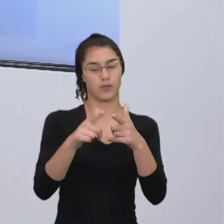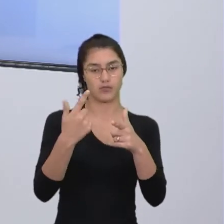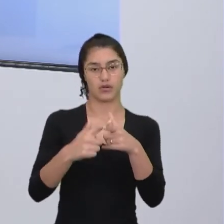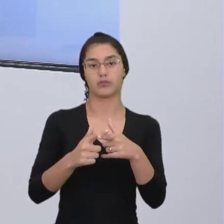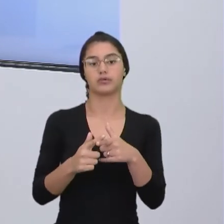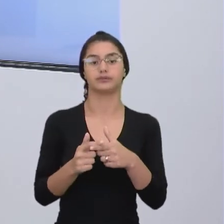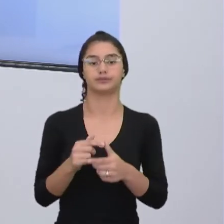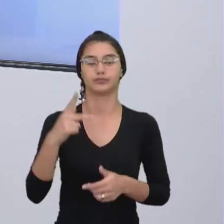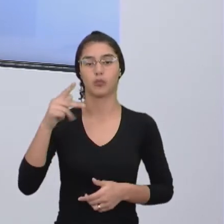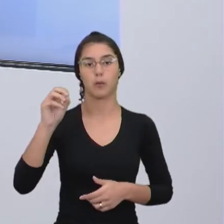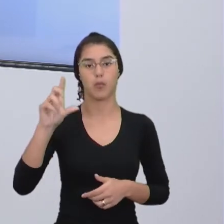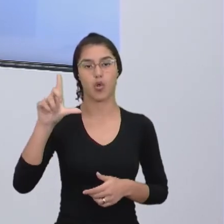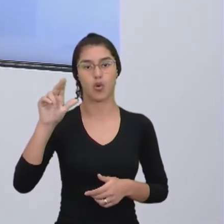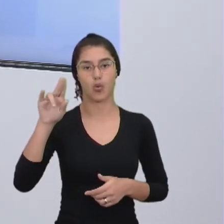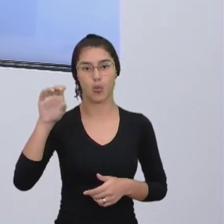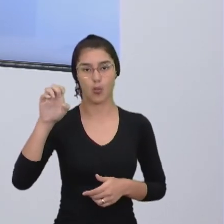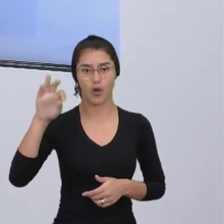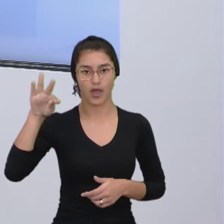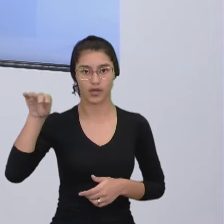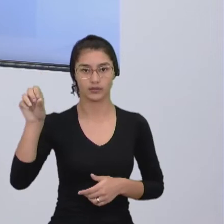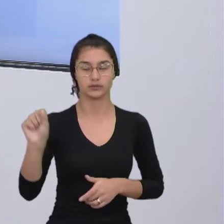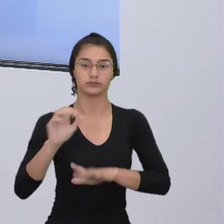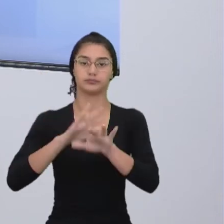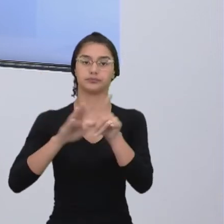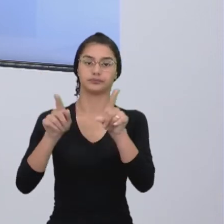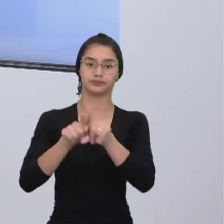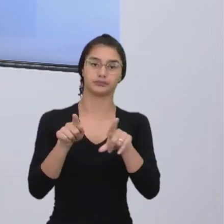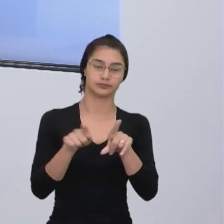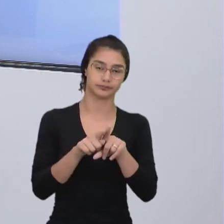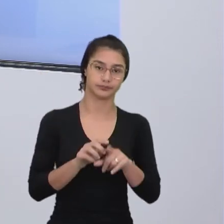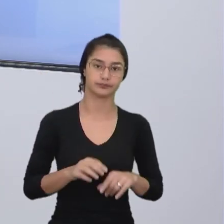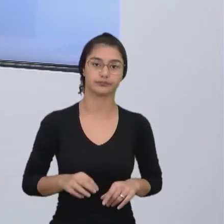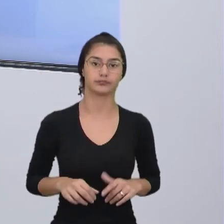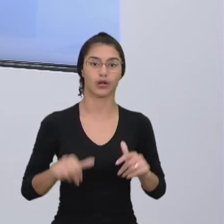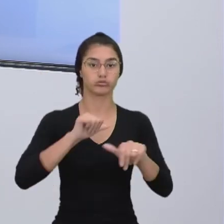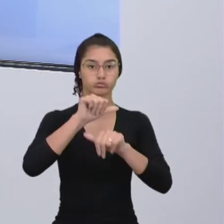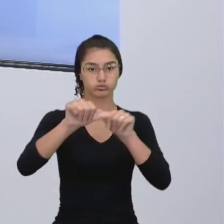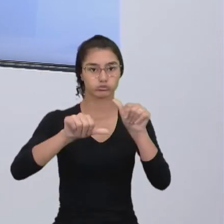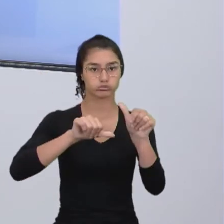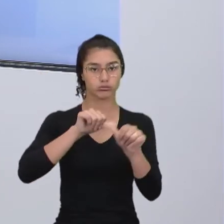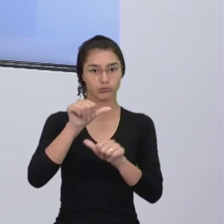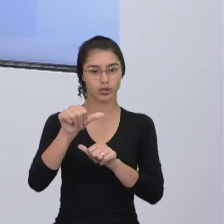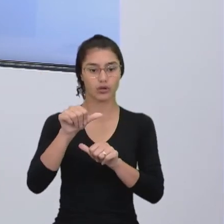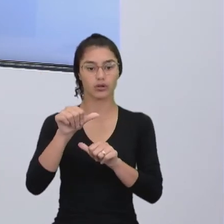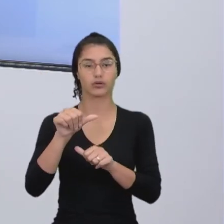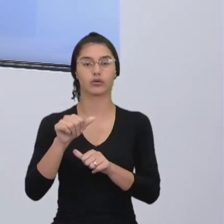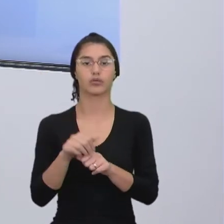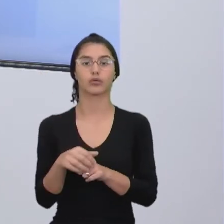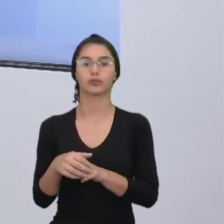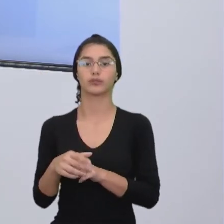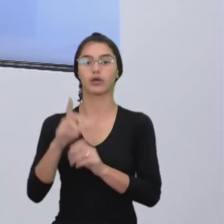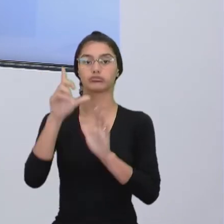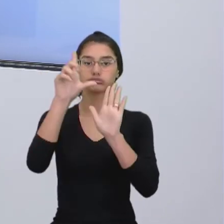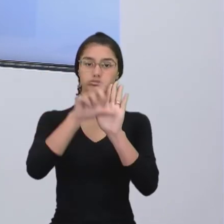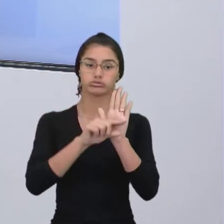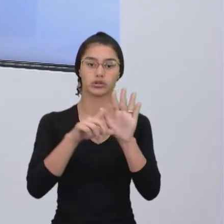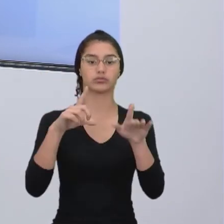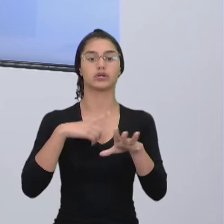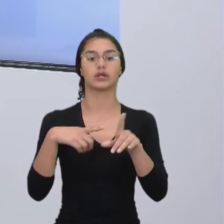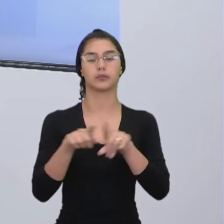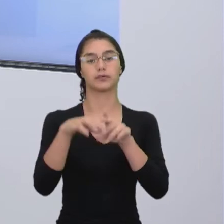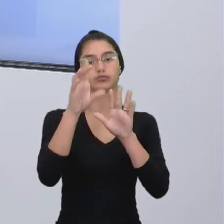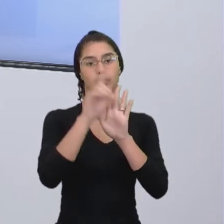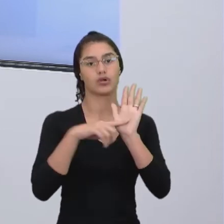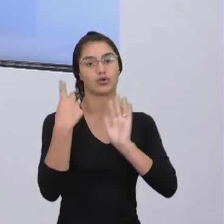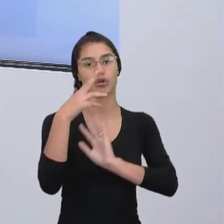aí de poluentes, né, para a atmosfera, né, transformando, né, na diminuição aí desses dados que a